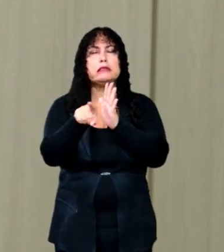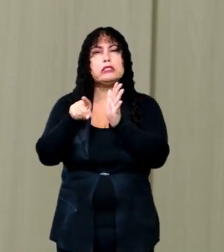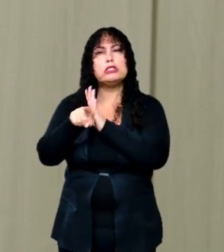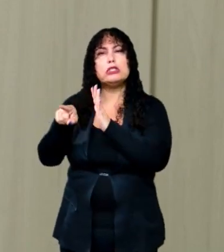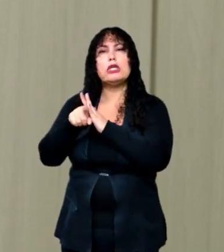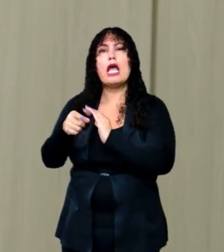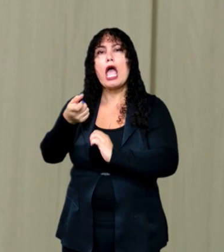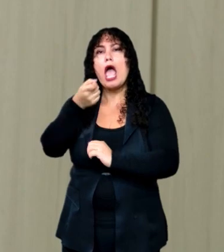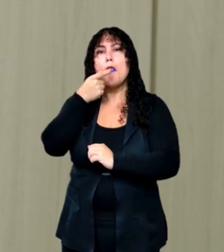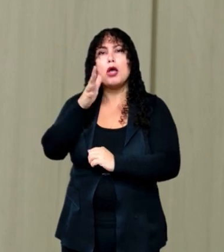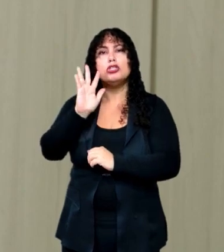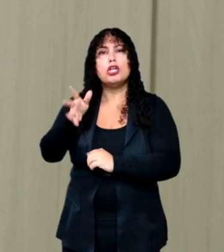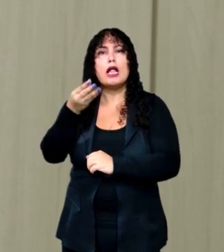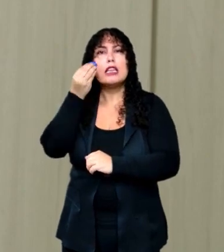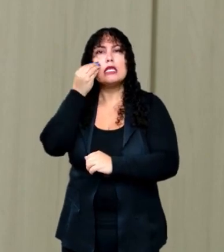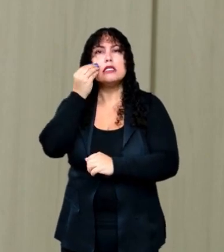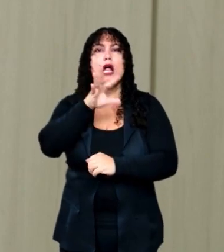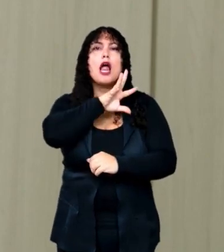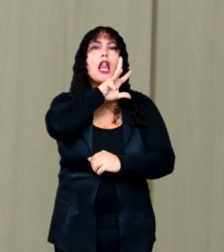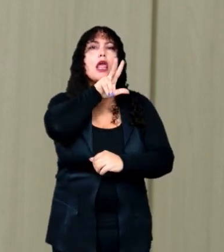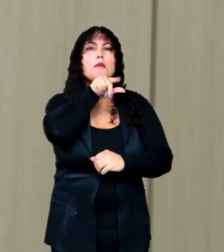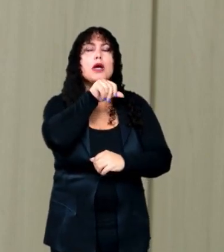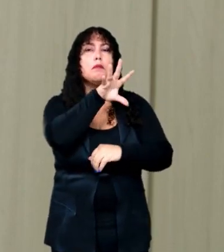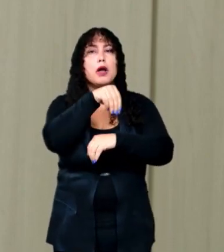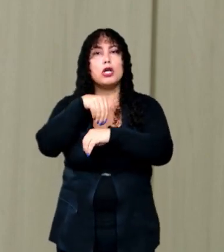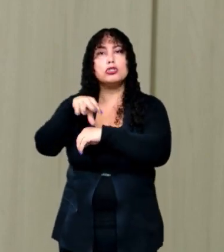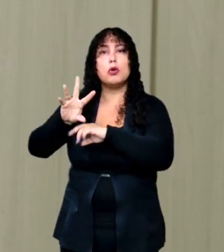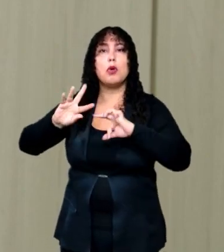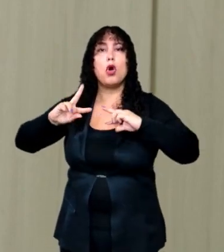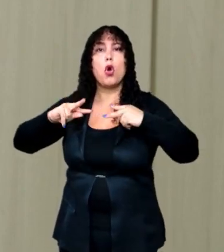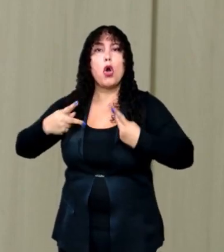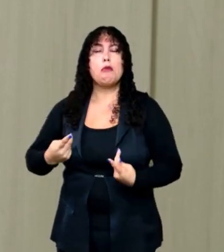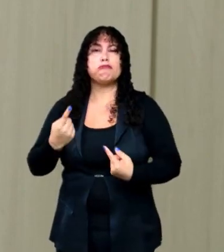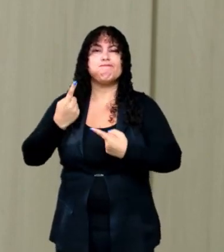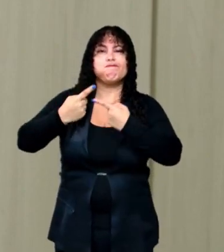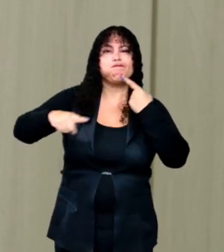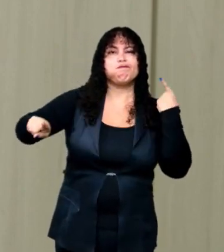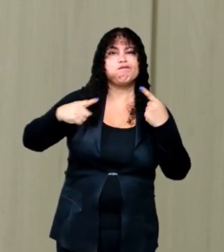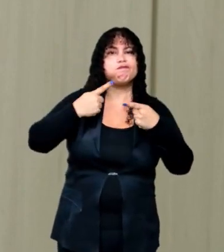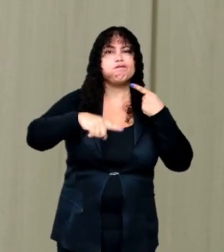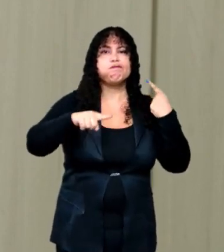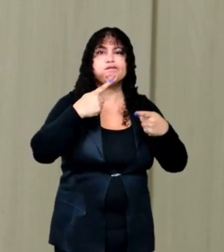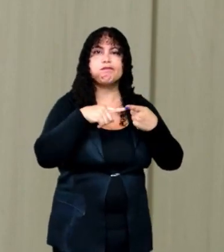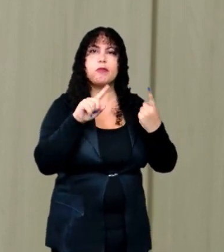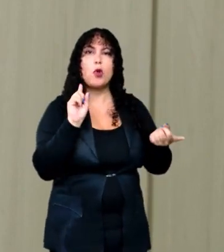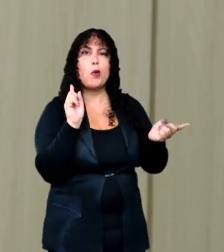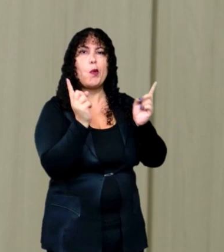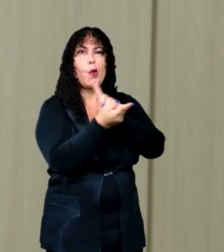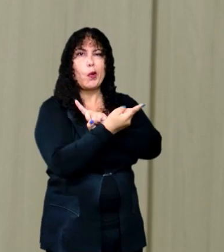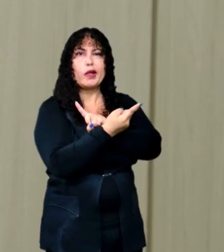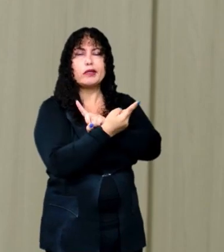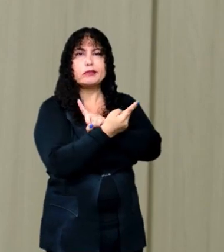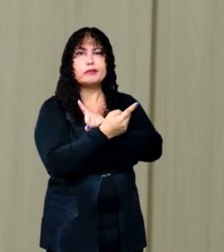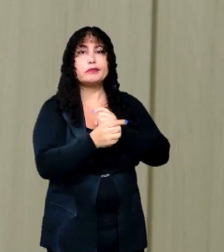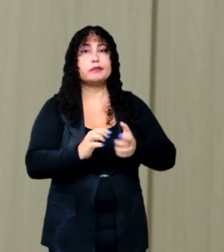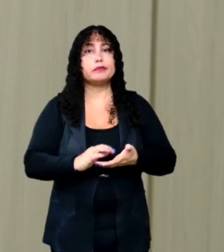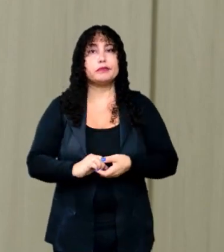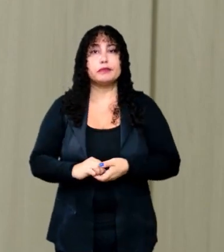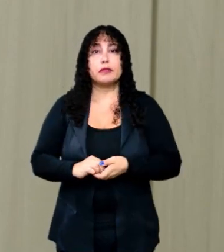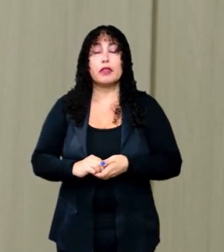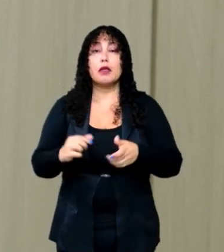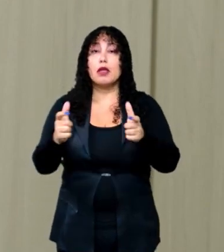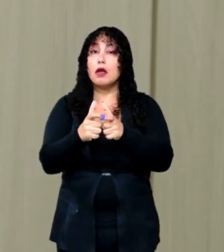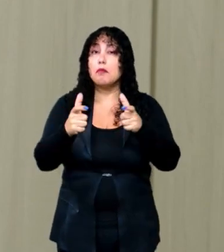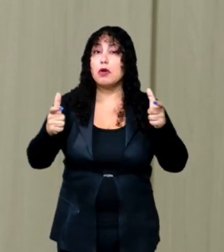vários medicamentos já foram testados em animais e, quando passou para os humanos, teve reações totalmente contrárias, né? Mas